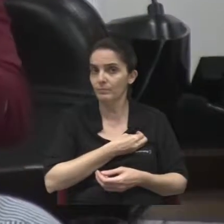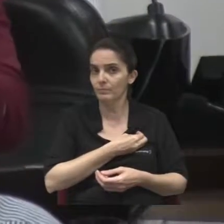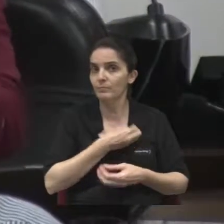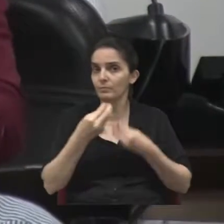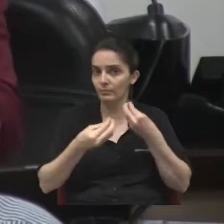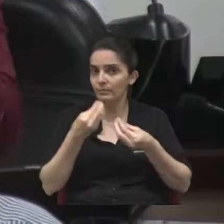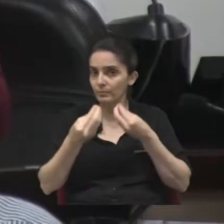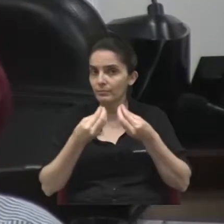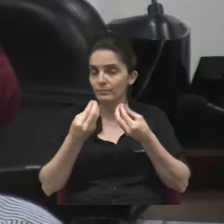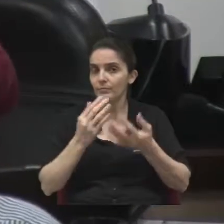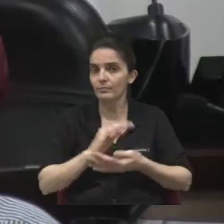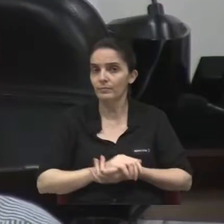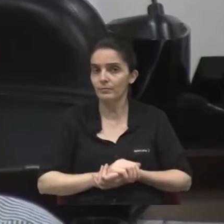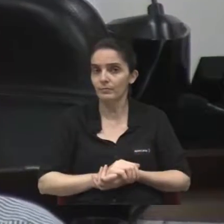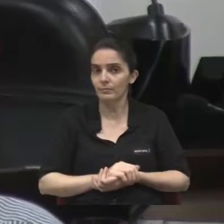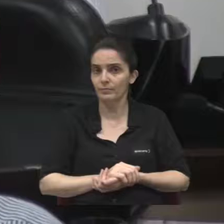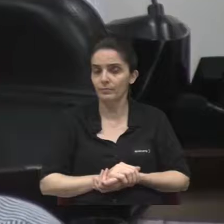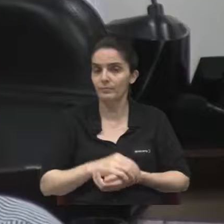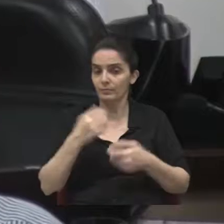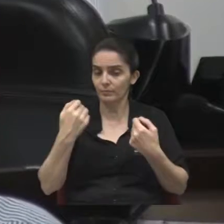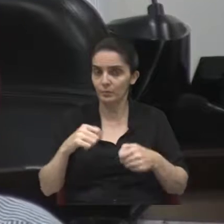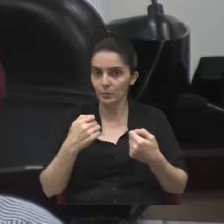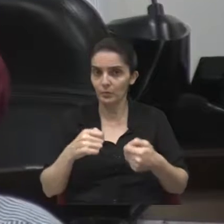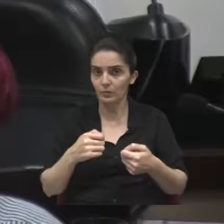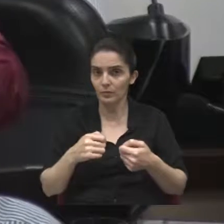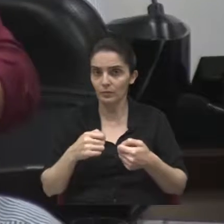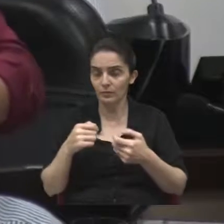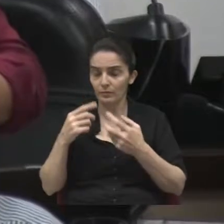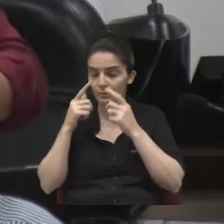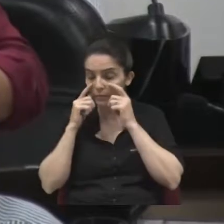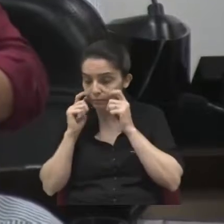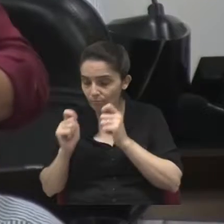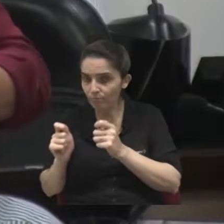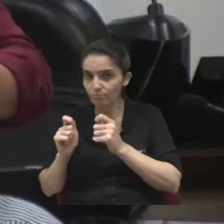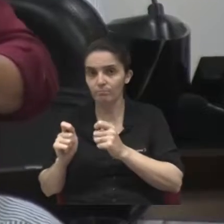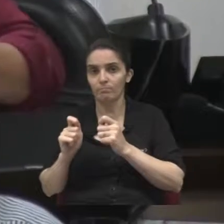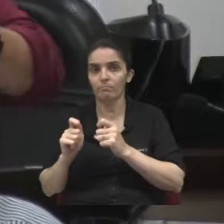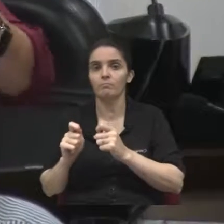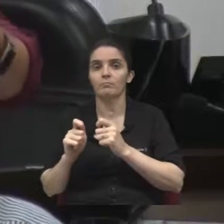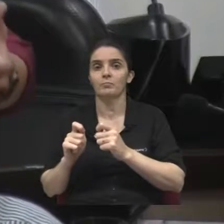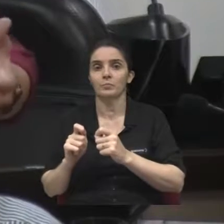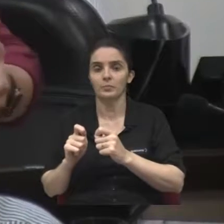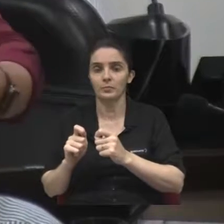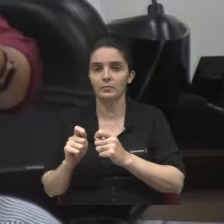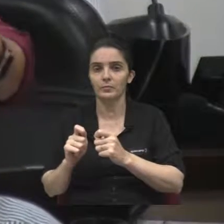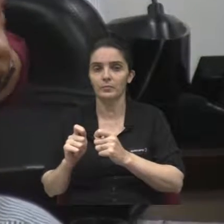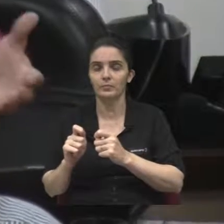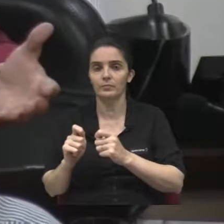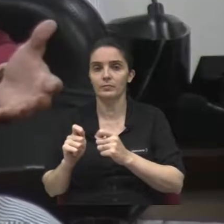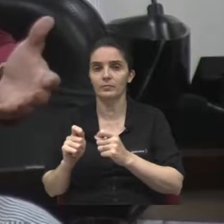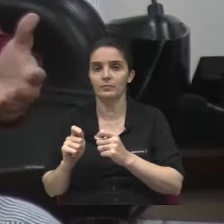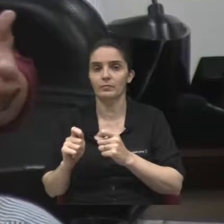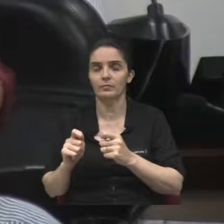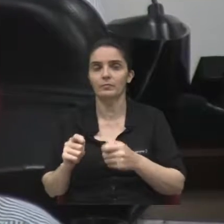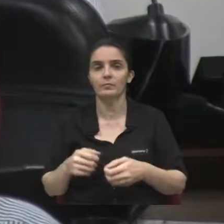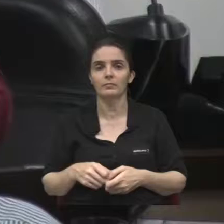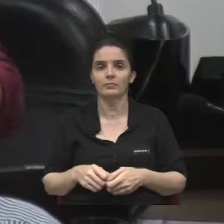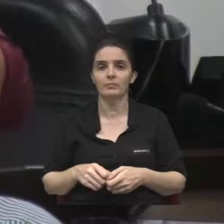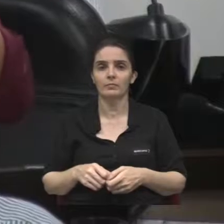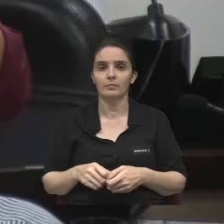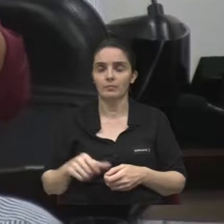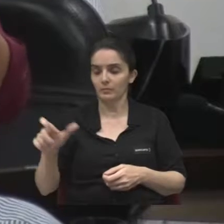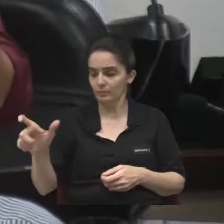Então é preciso olhar, ter um olhar atento com relação a dar condições humanas àquelas